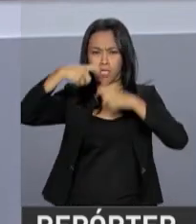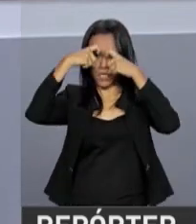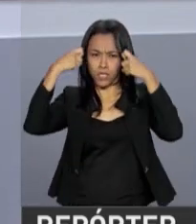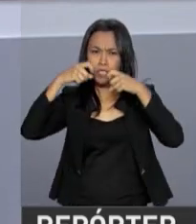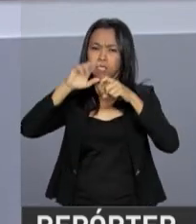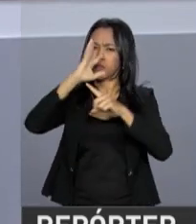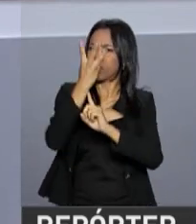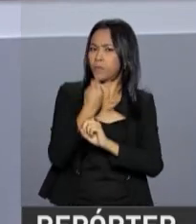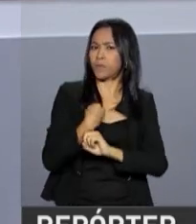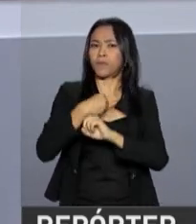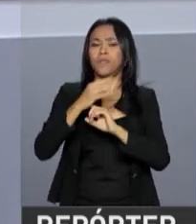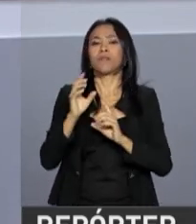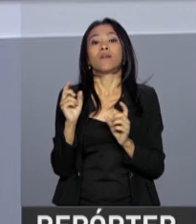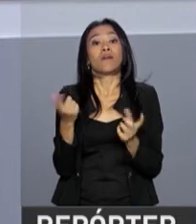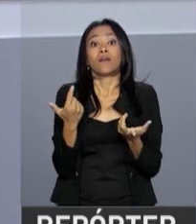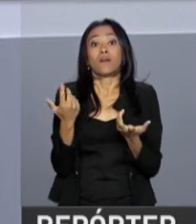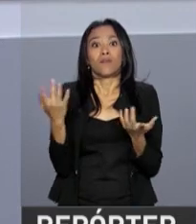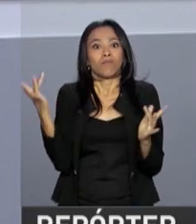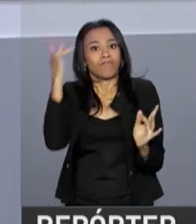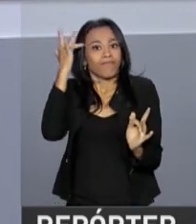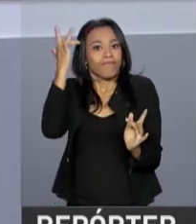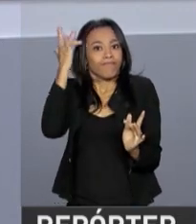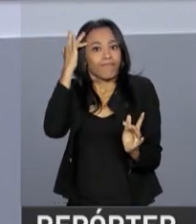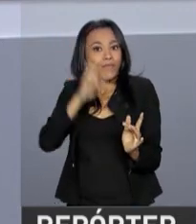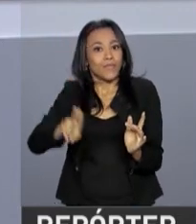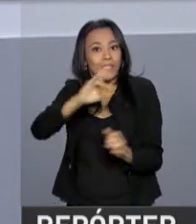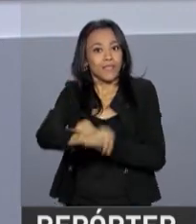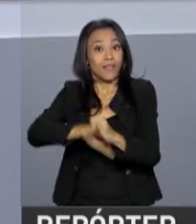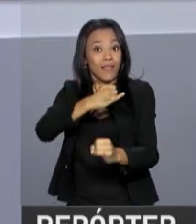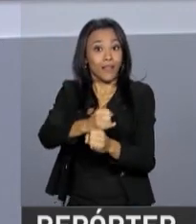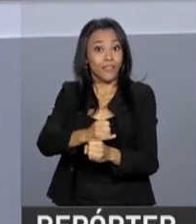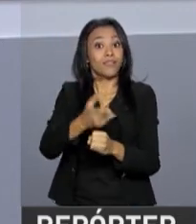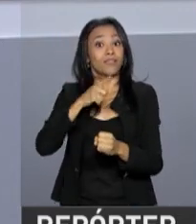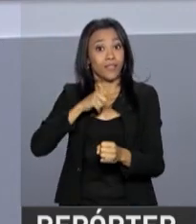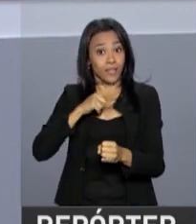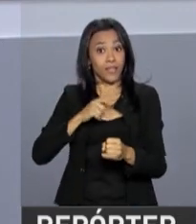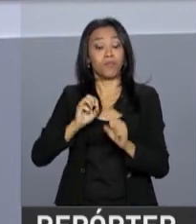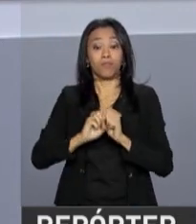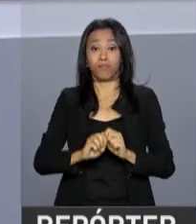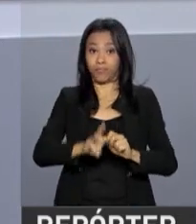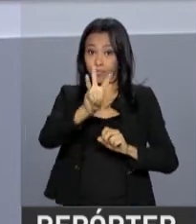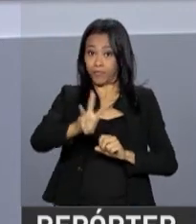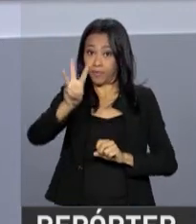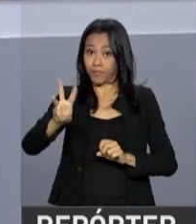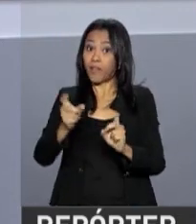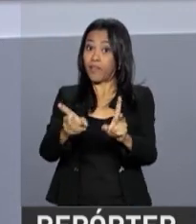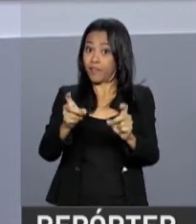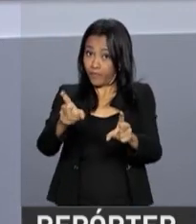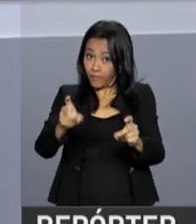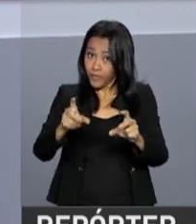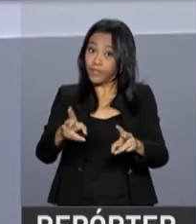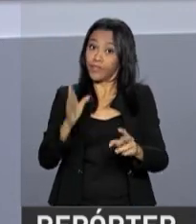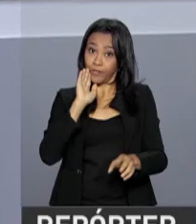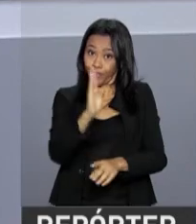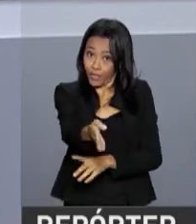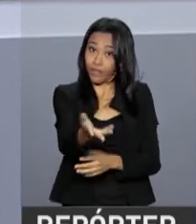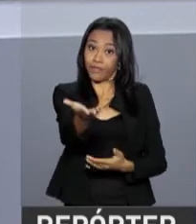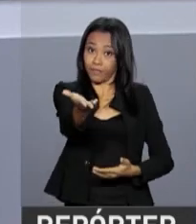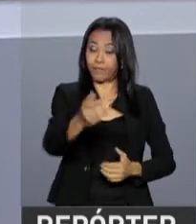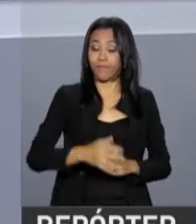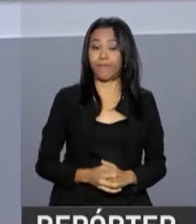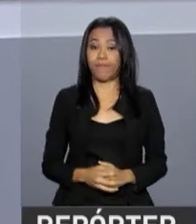tradição do artesanato a modernidade da internet em um portal expõe e vendem os trabalhos diretamente aos